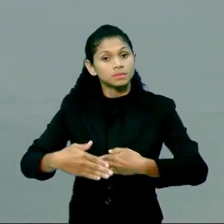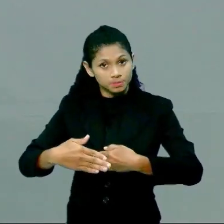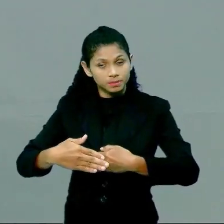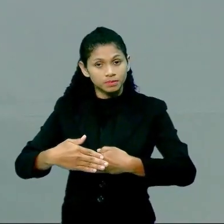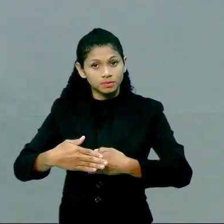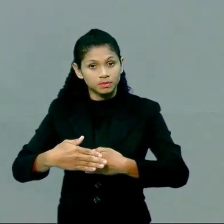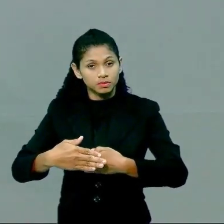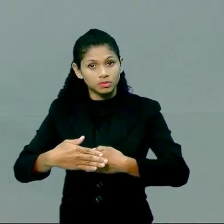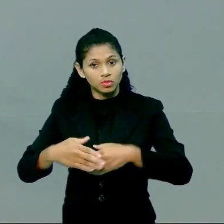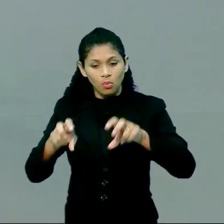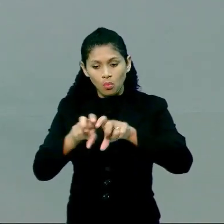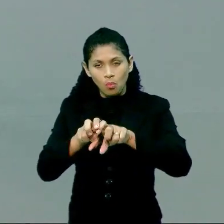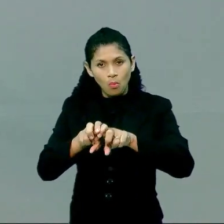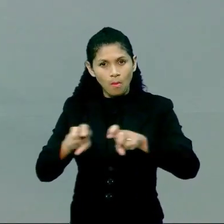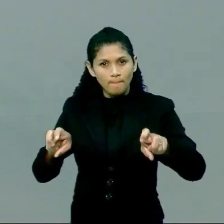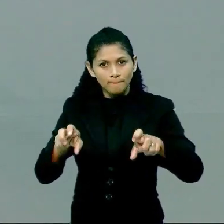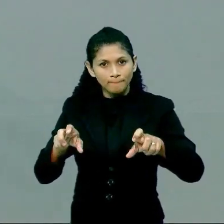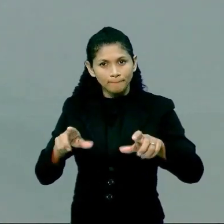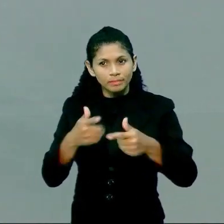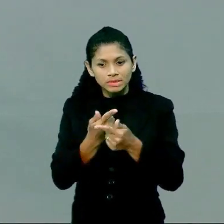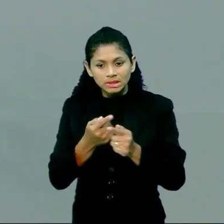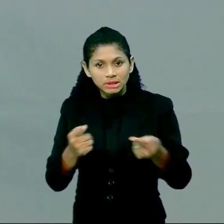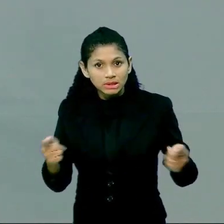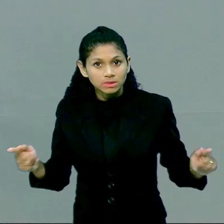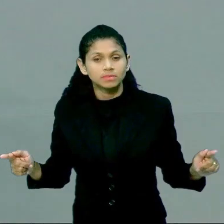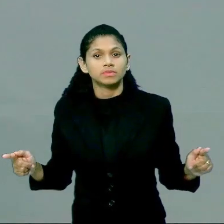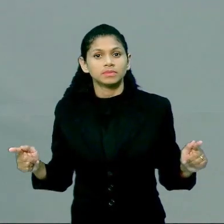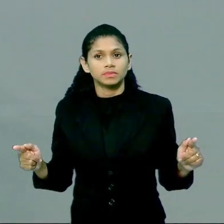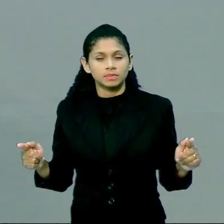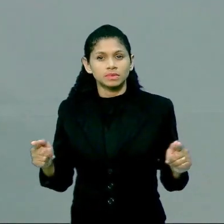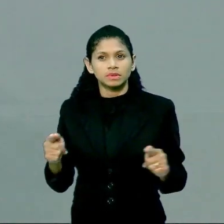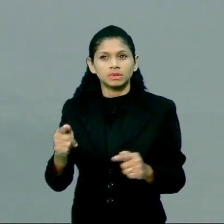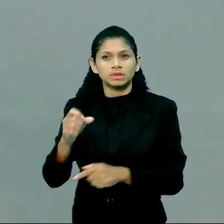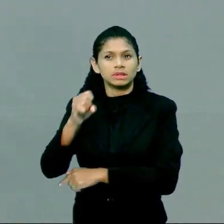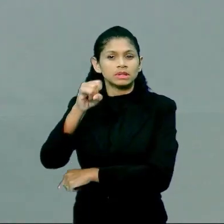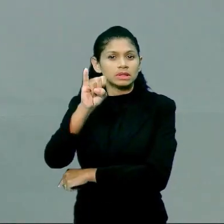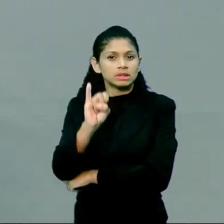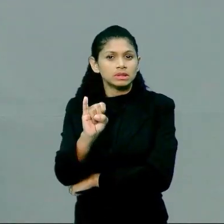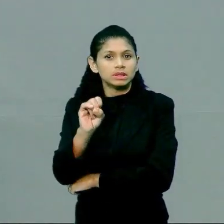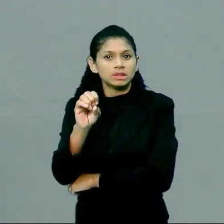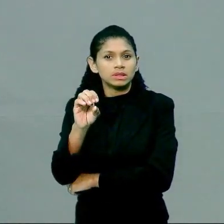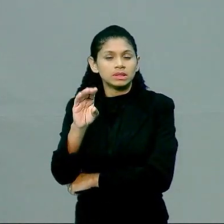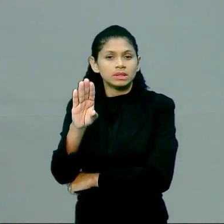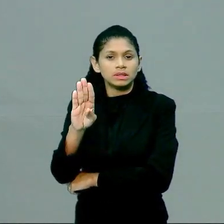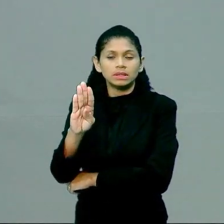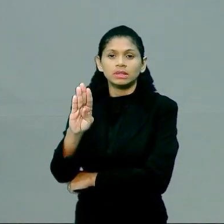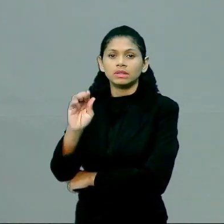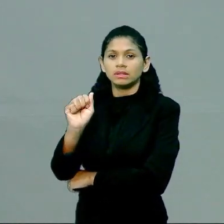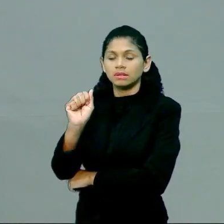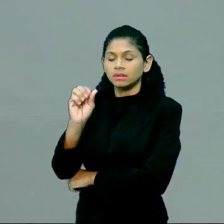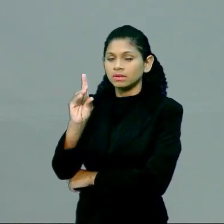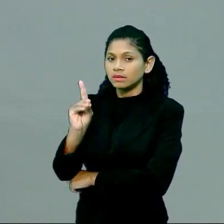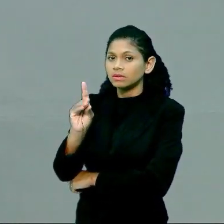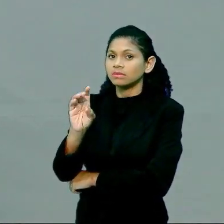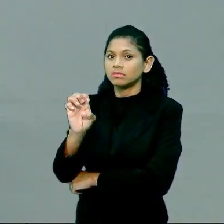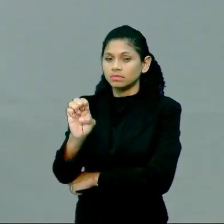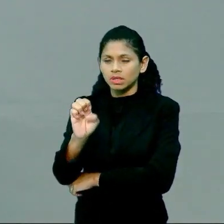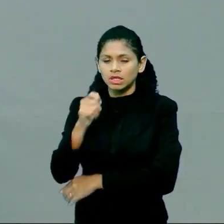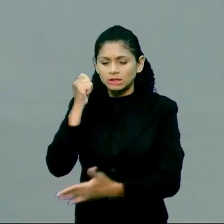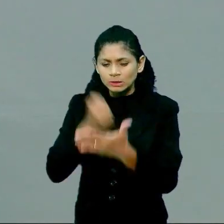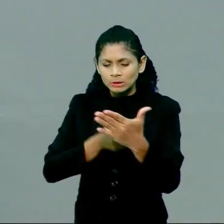gramatiqueira, né, como é o caso do IBFC, IBAD, FGV, né, essas bancas que